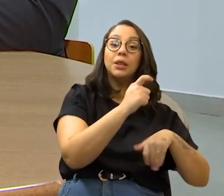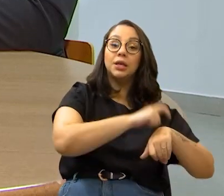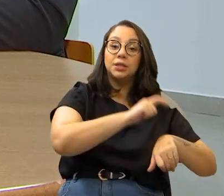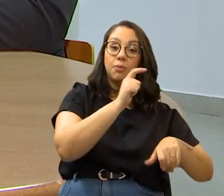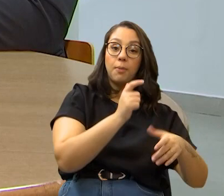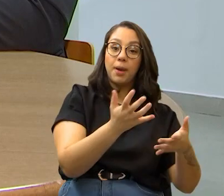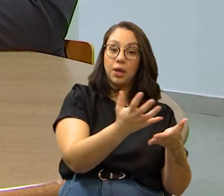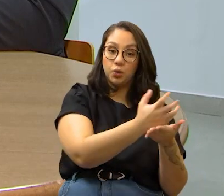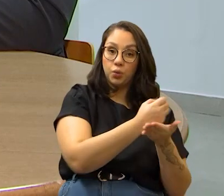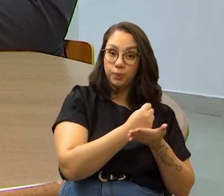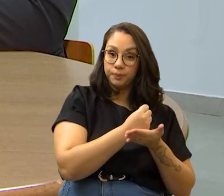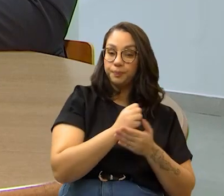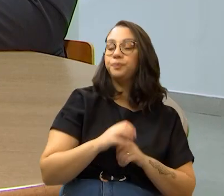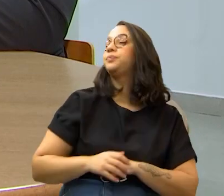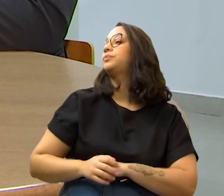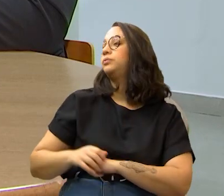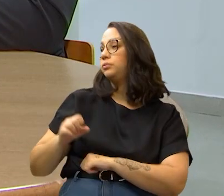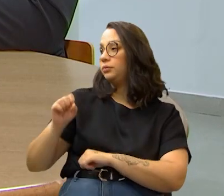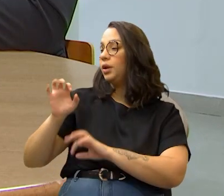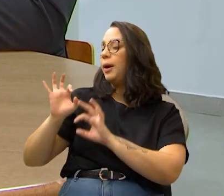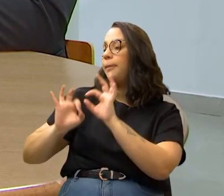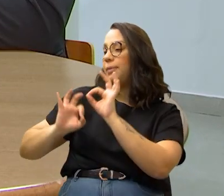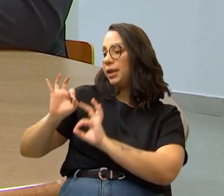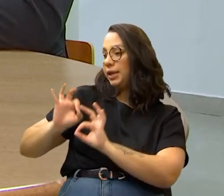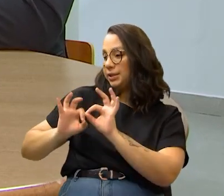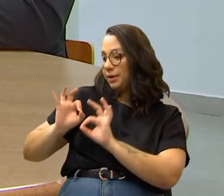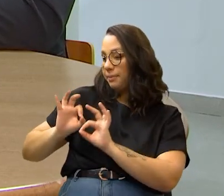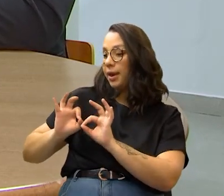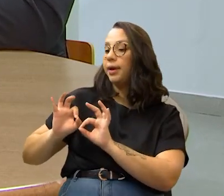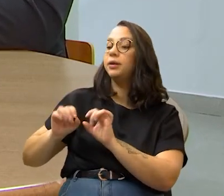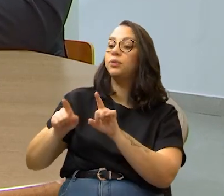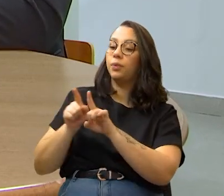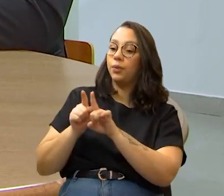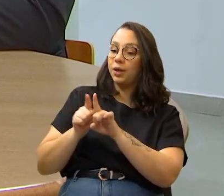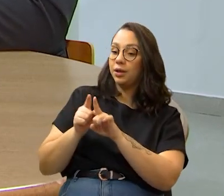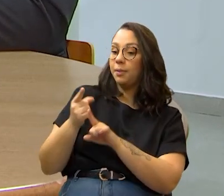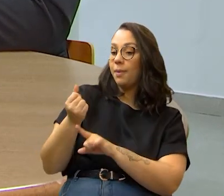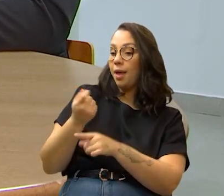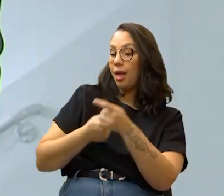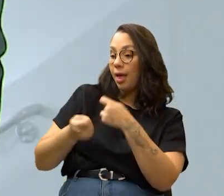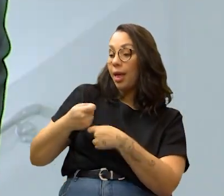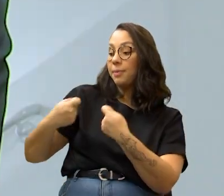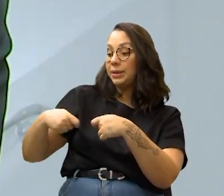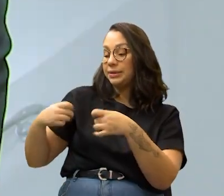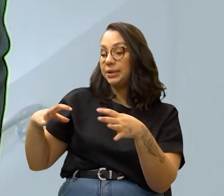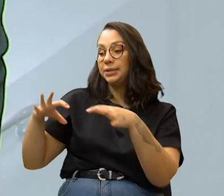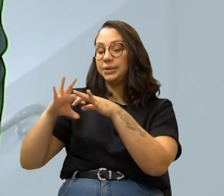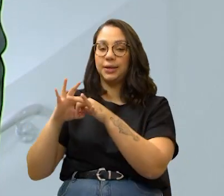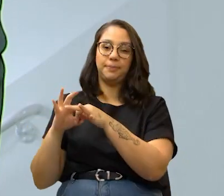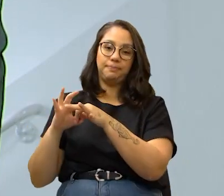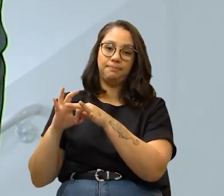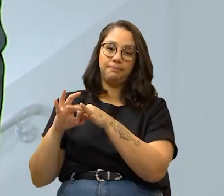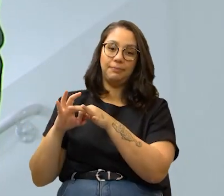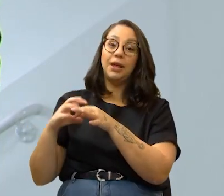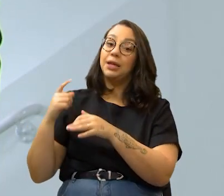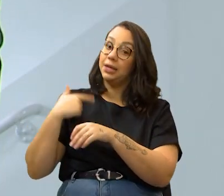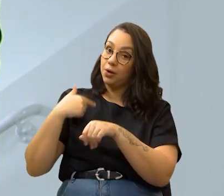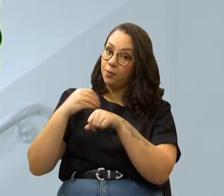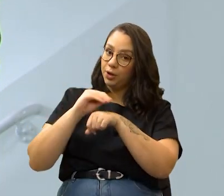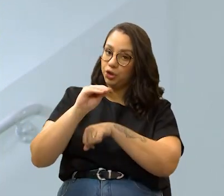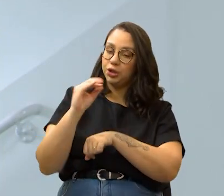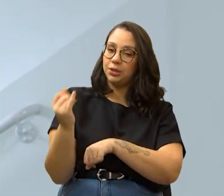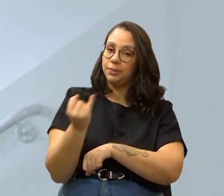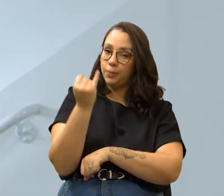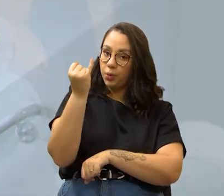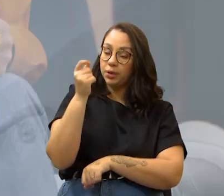orçamento vem nesse momento, né? Isso, o planejamento e o orçamento convergem, né? São duas frentes que têm que se conversar. E aqui eu